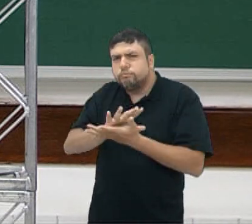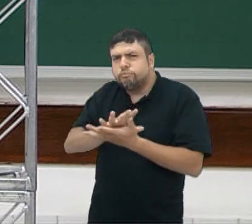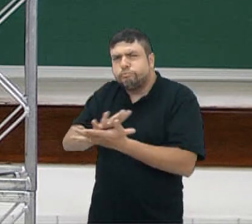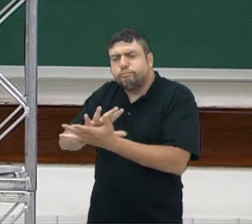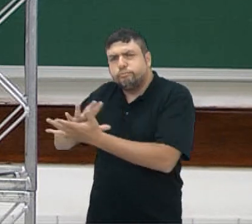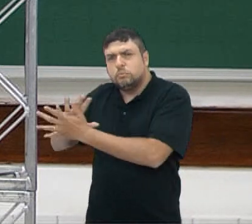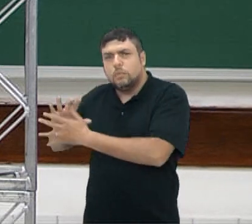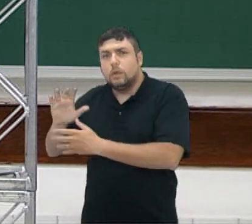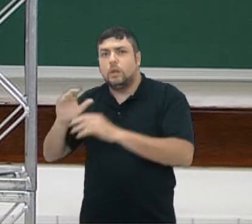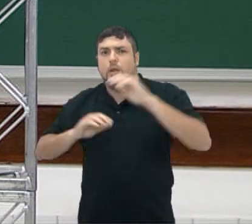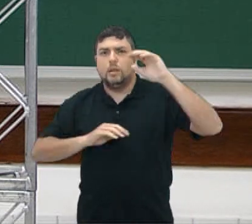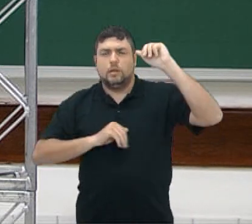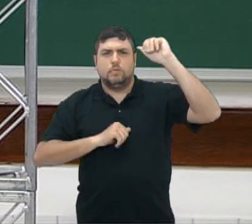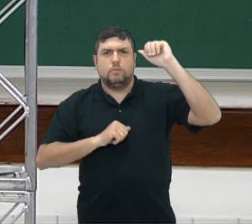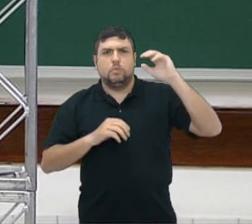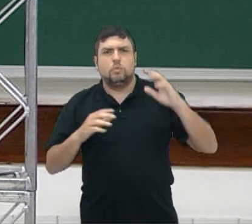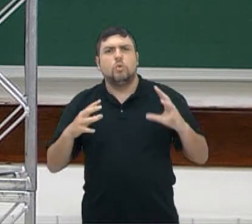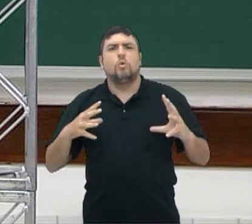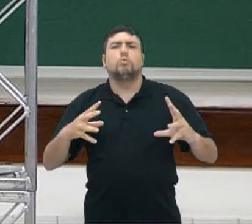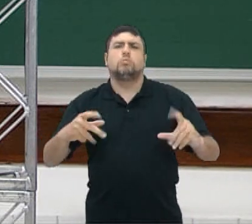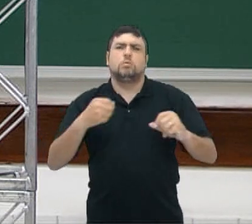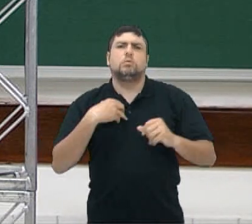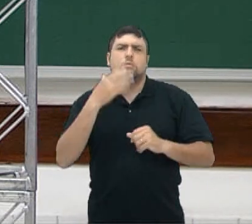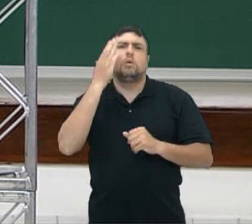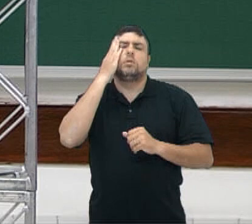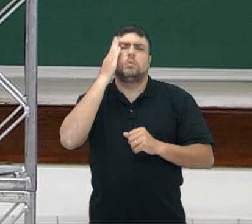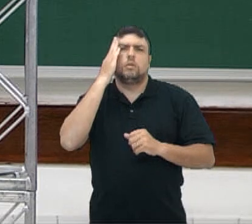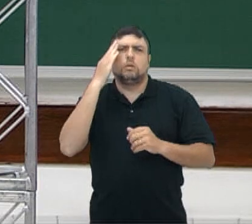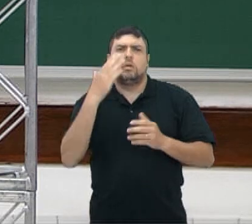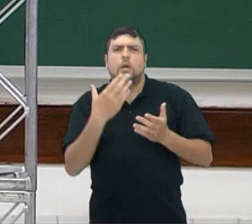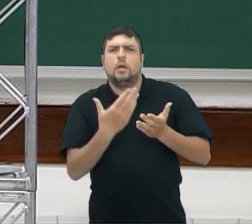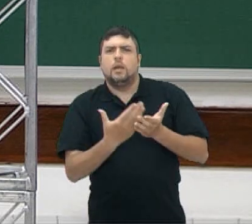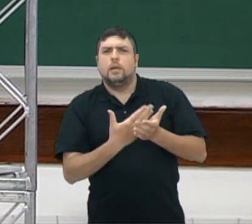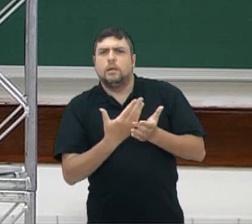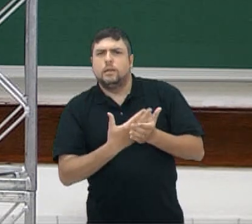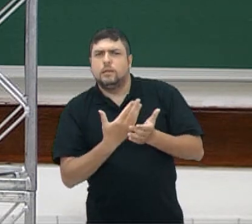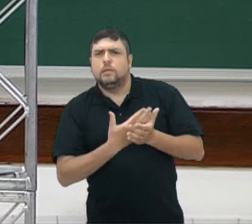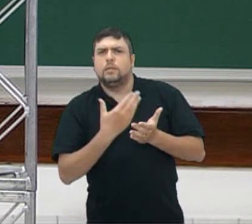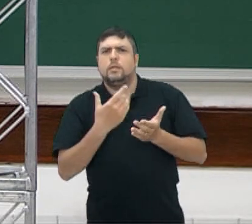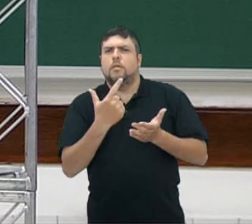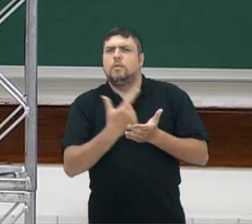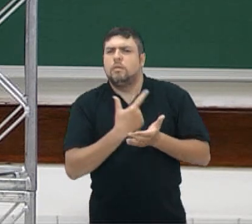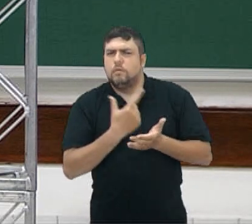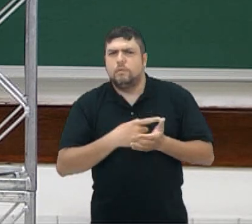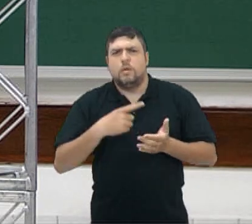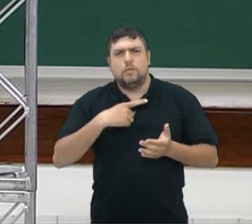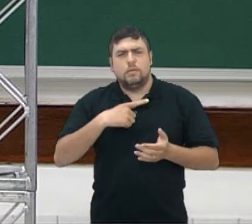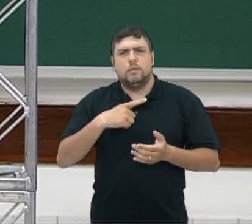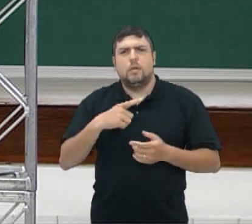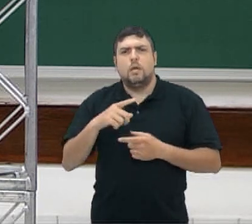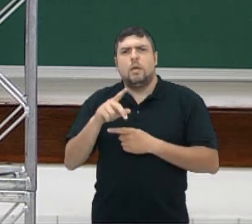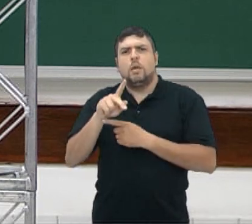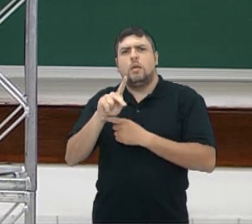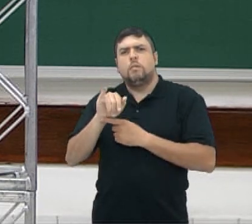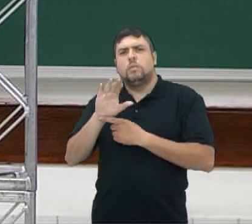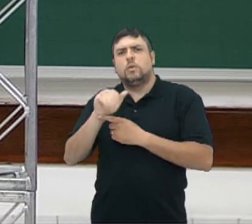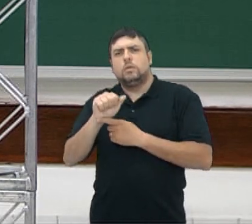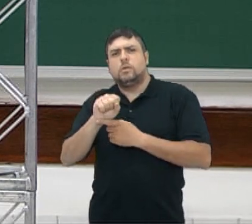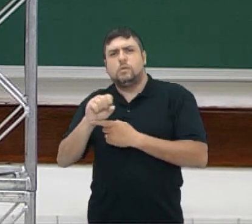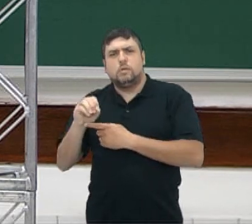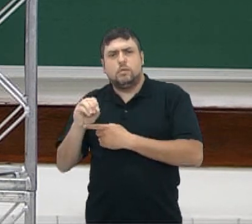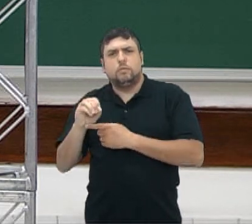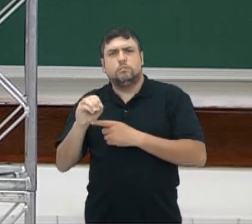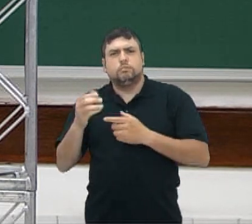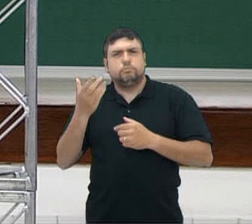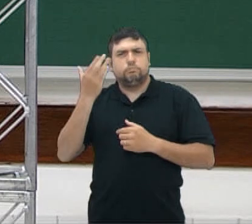Enfim, todo mundo sabe isso, é fácil, está escrito em todos os lugares, né? Em todos os livros. O próprio Picasso falou na época que ele fez o